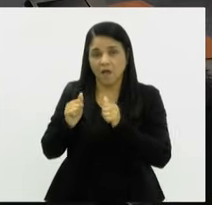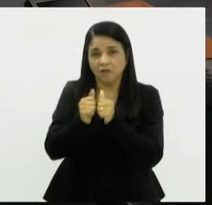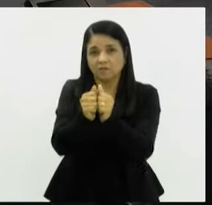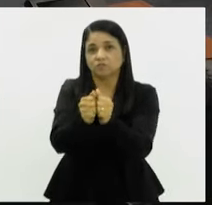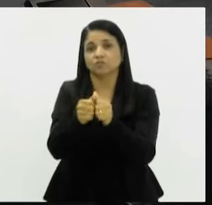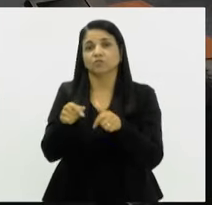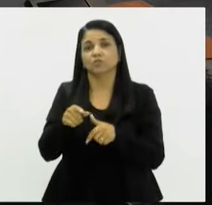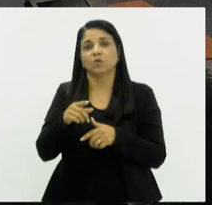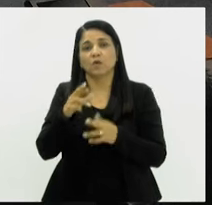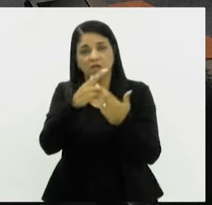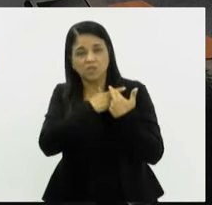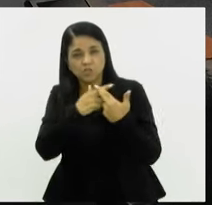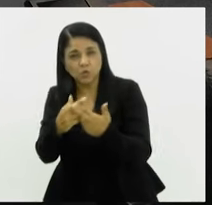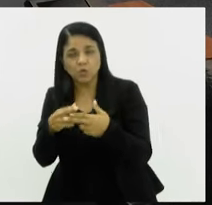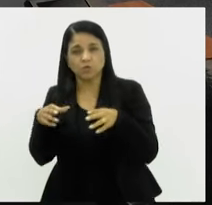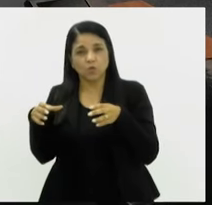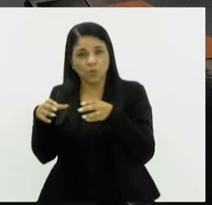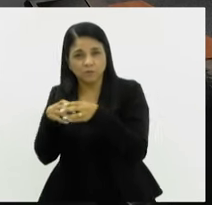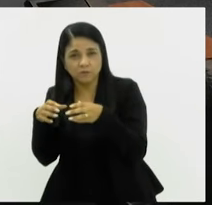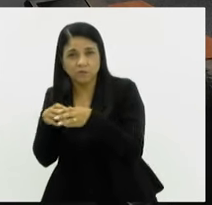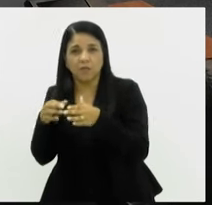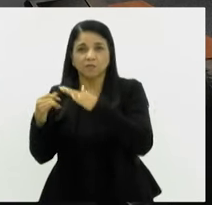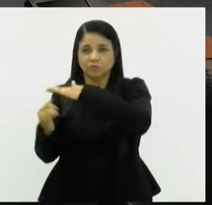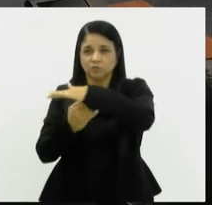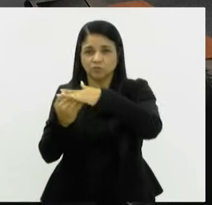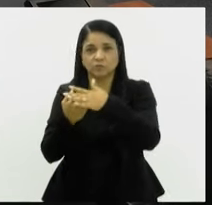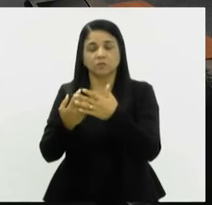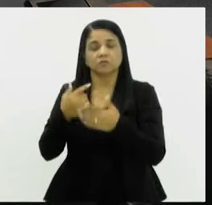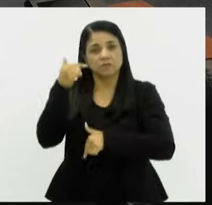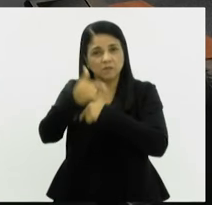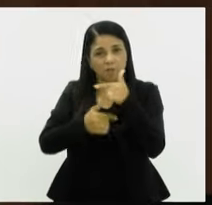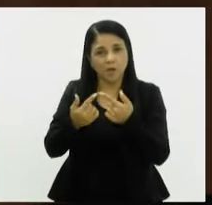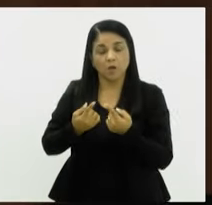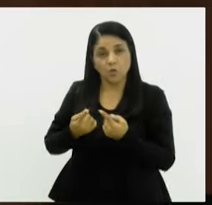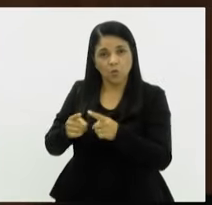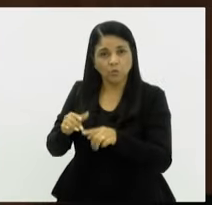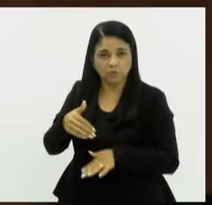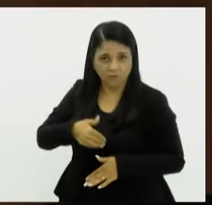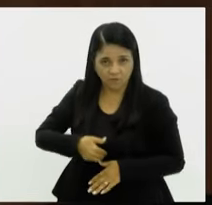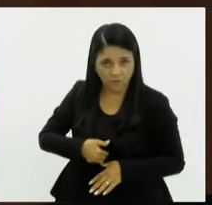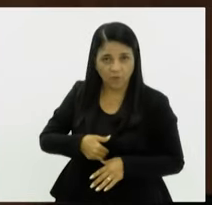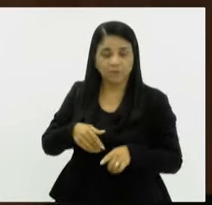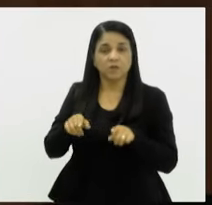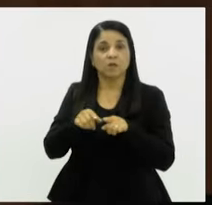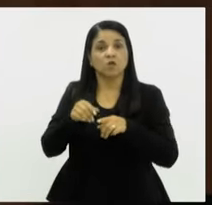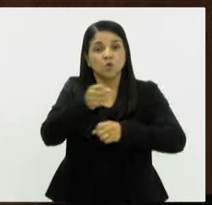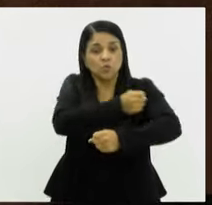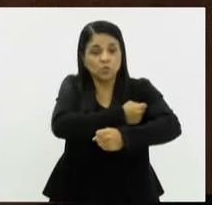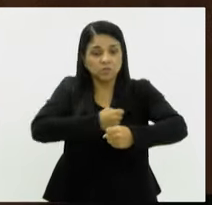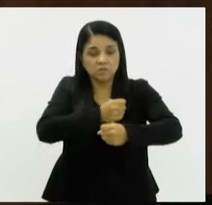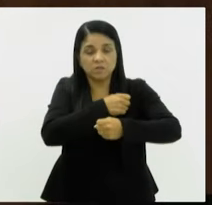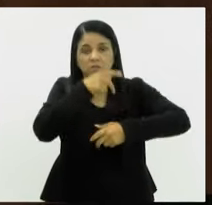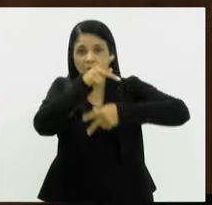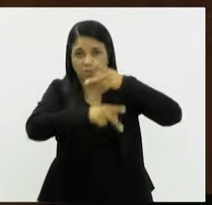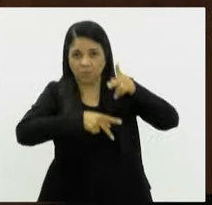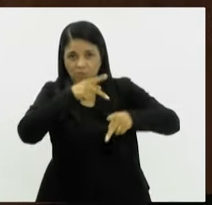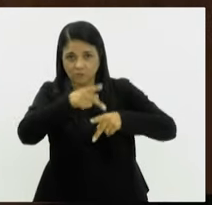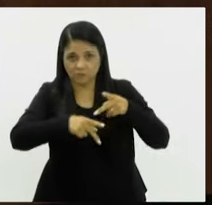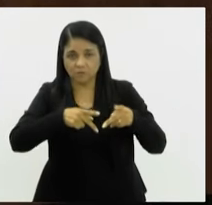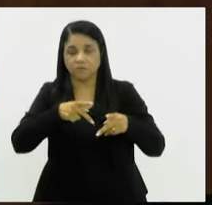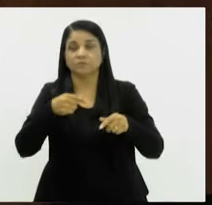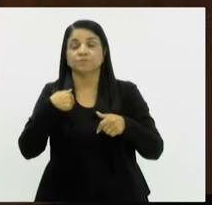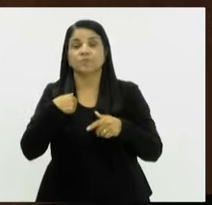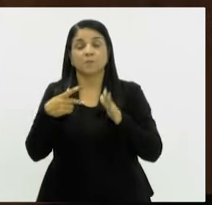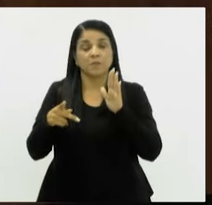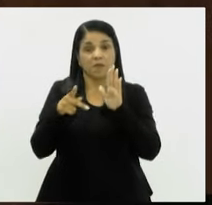religiosos, comunitários, instituições que trabalham no combate à fome. Cozinhas populares são ações de promoção da minha